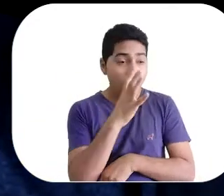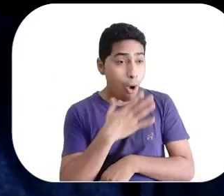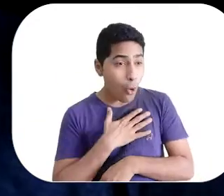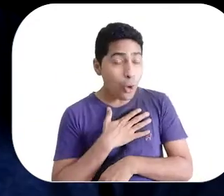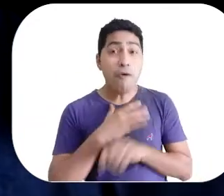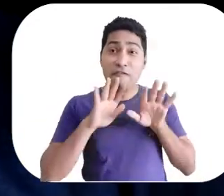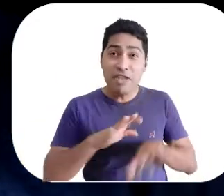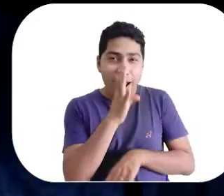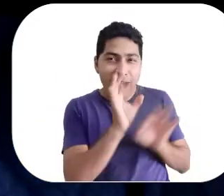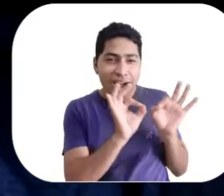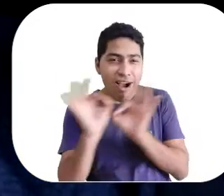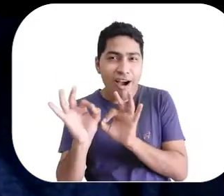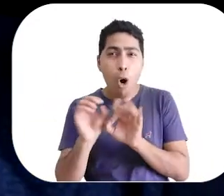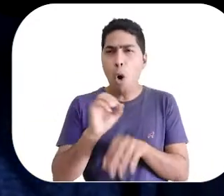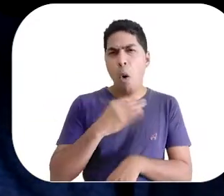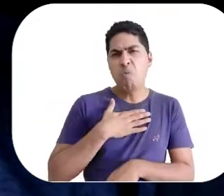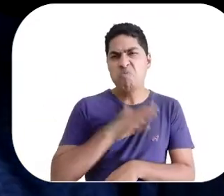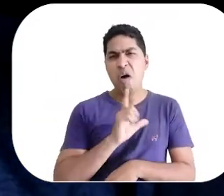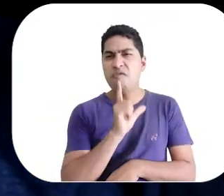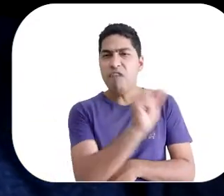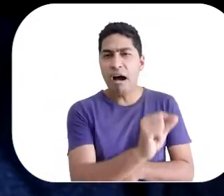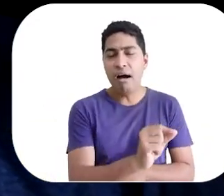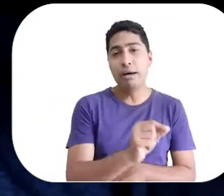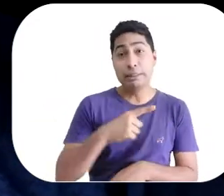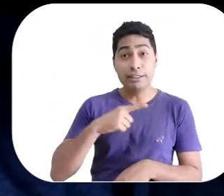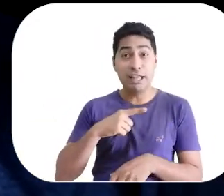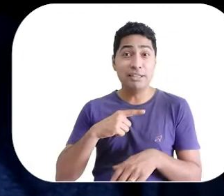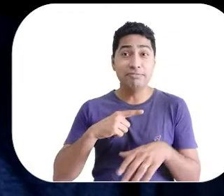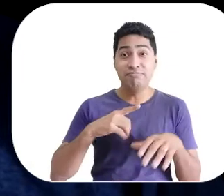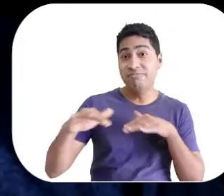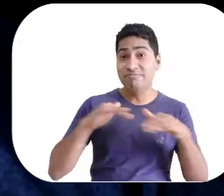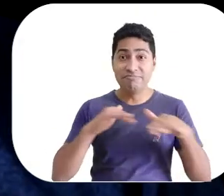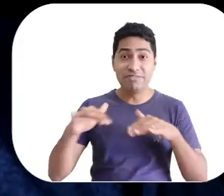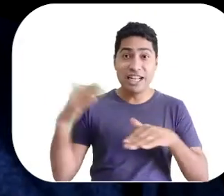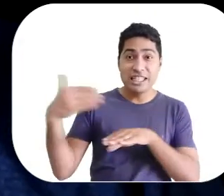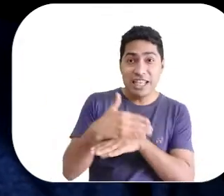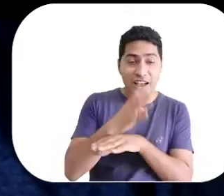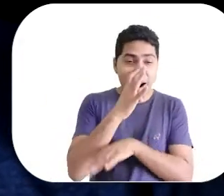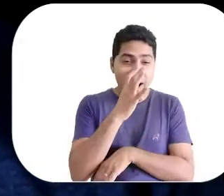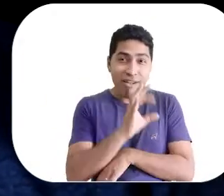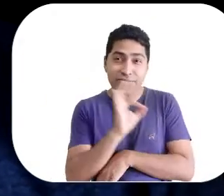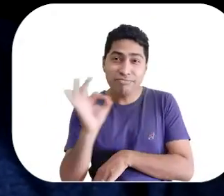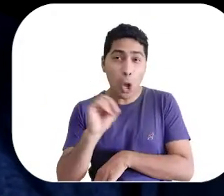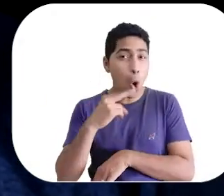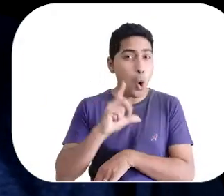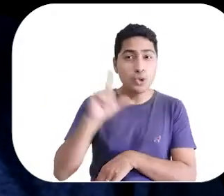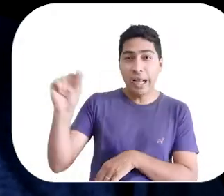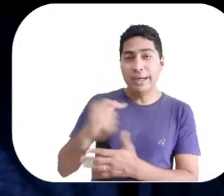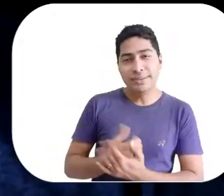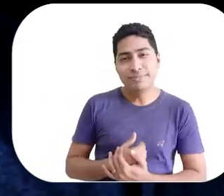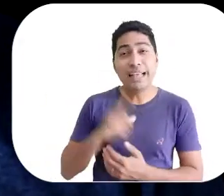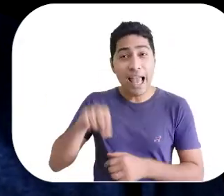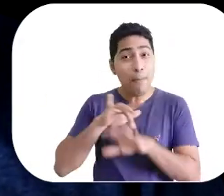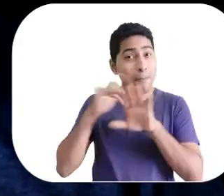ou então sai e volta, vê, né? Então tem essa dinâmica, né, de entra e sai, que a gente caminhou para a metáfora da praça,